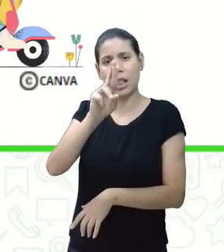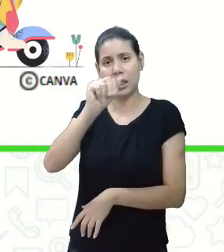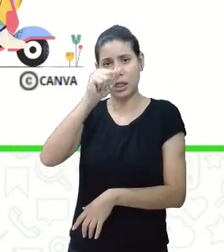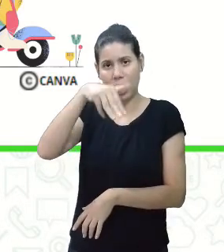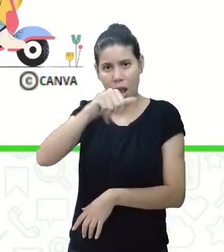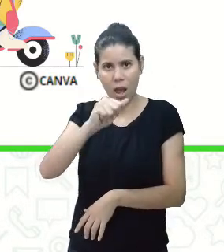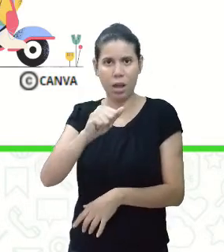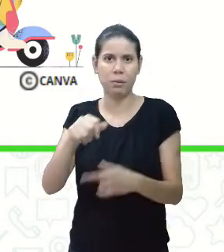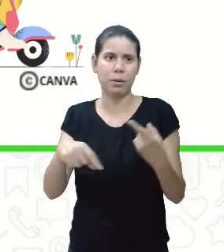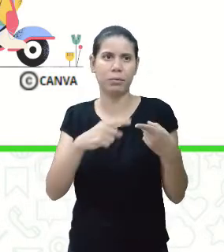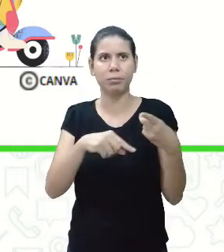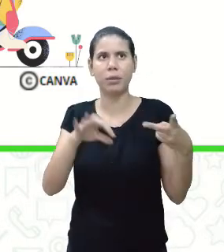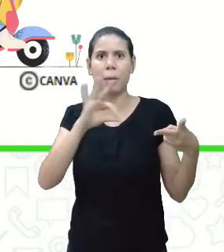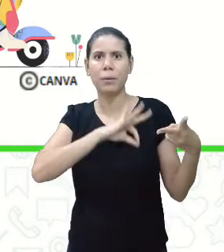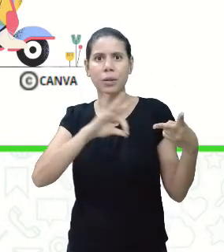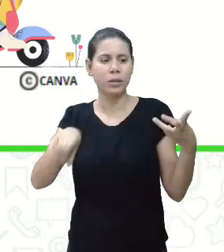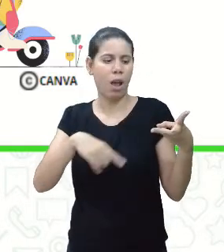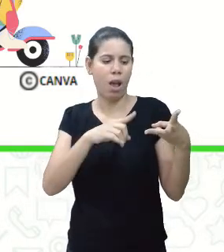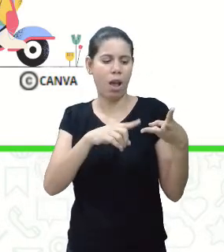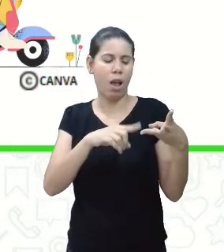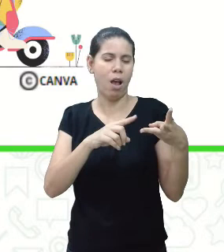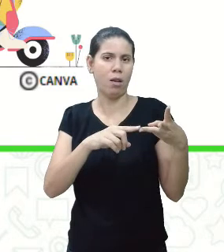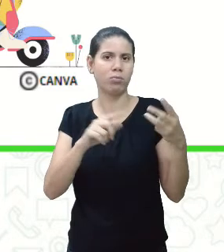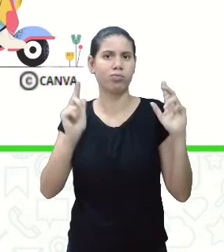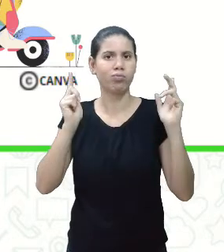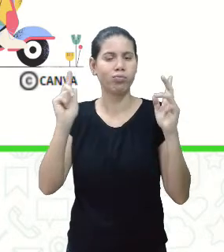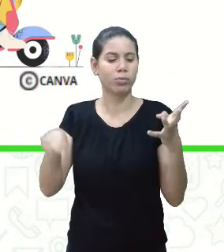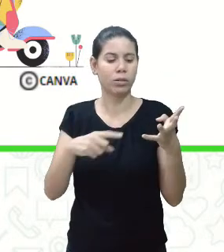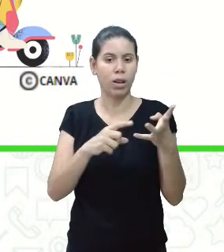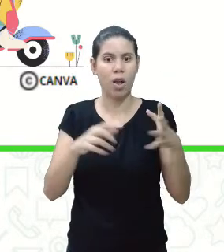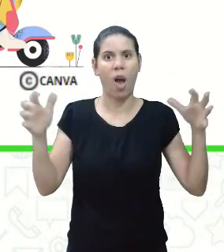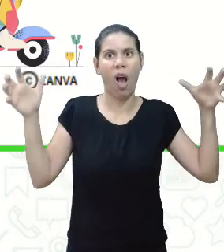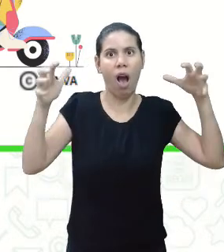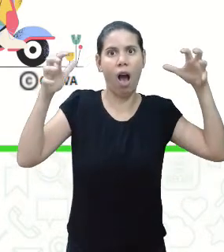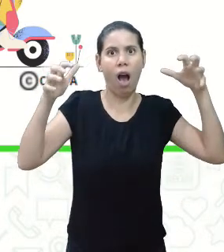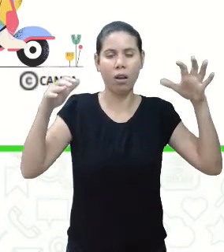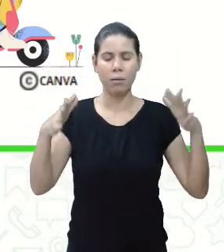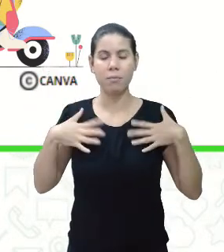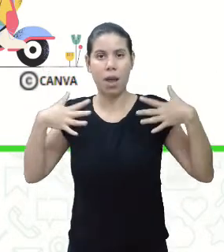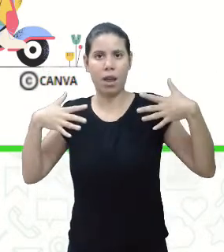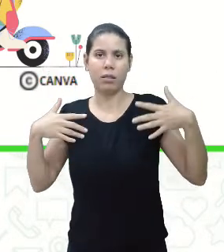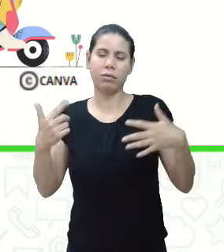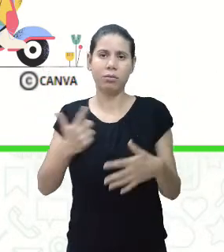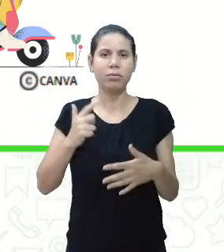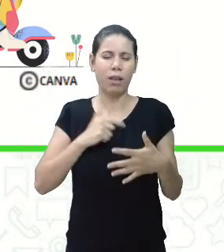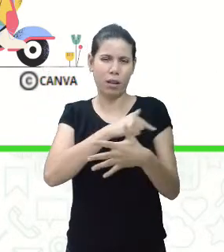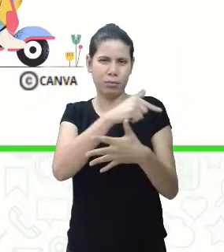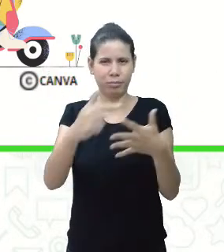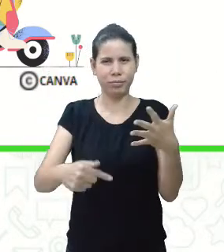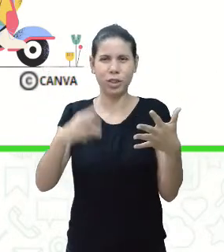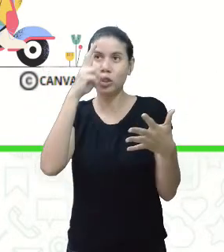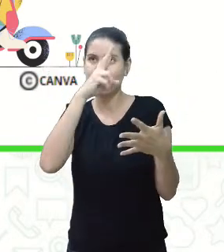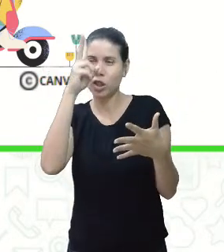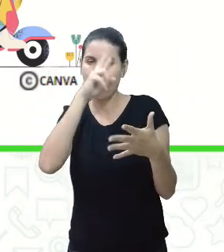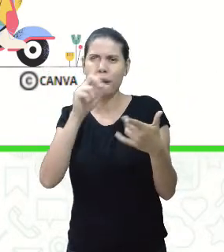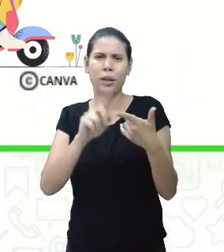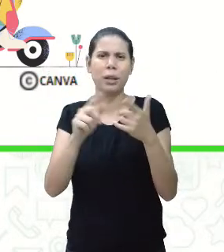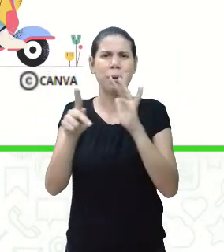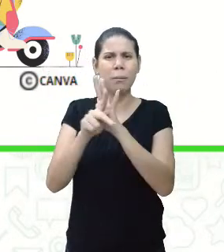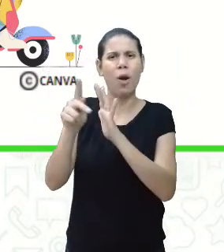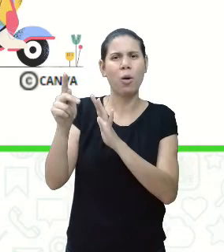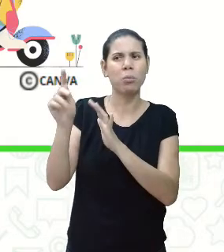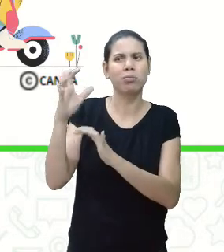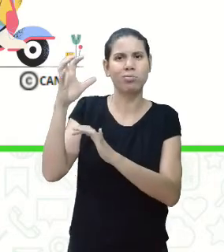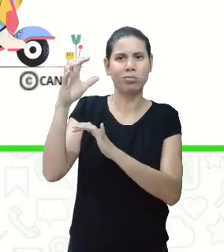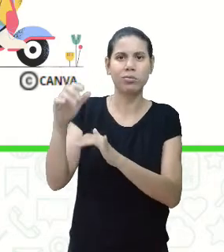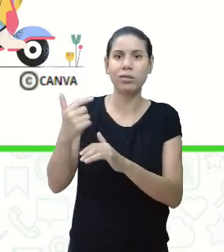drama policial, aventura, terror, suspense, histórico, né? Ficção científica,